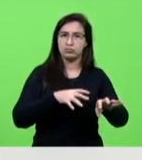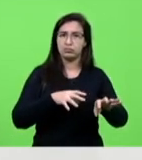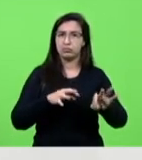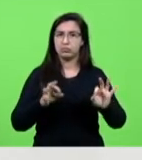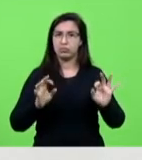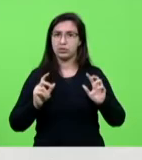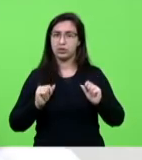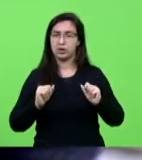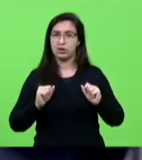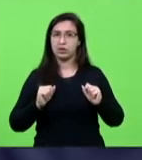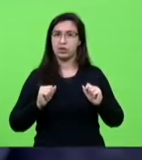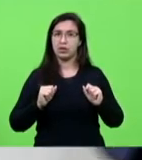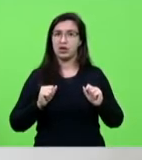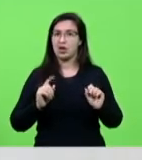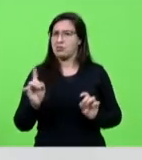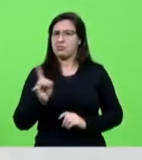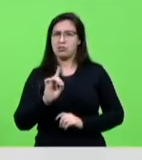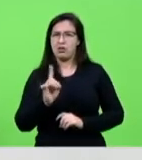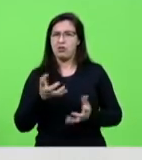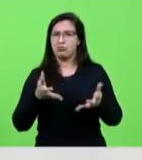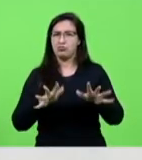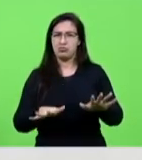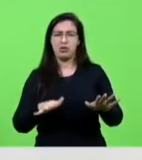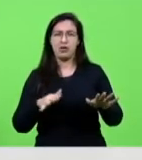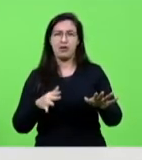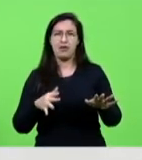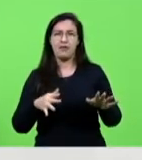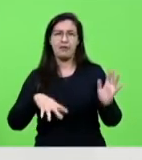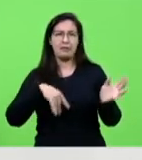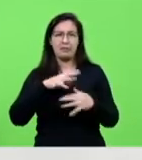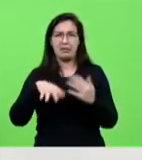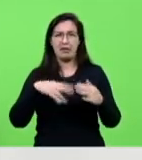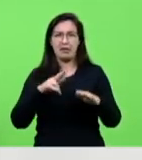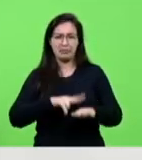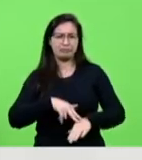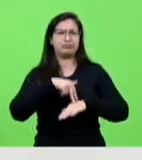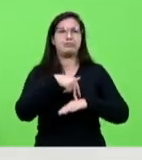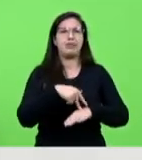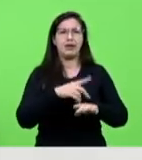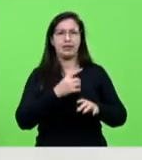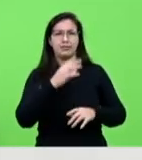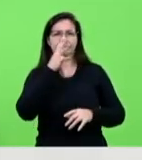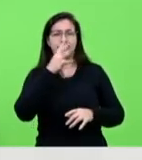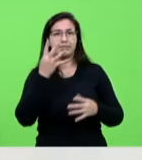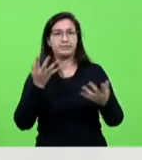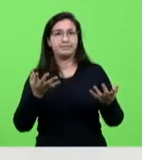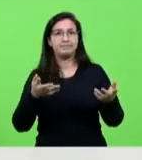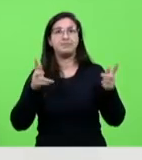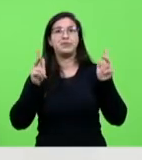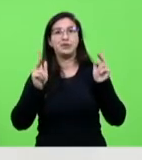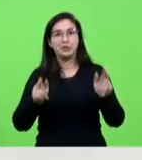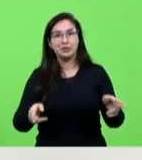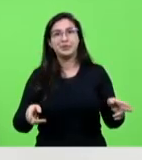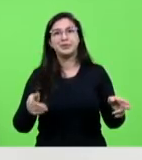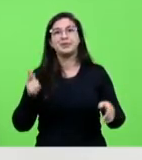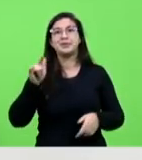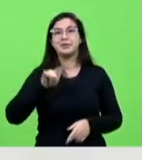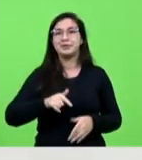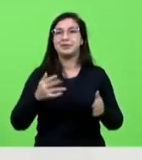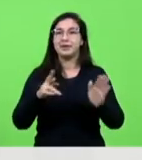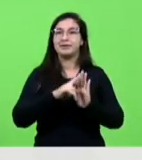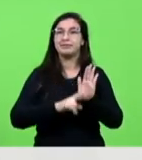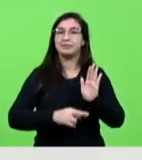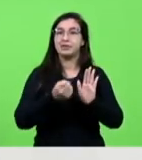Ele dizia, não, se levantou, fez todo aquele barulho. O mesmo relator agora diz que